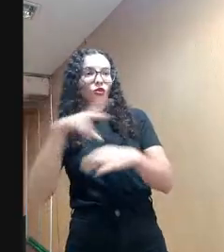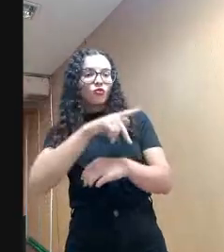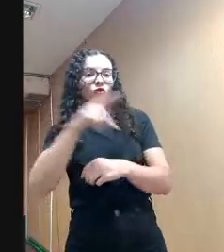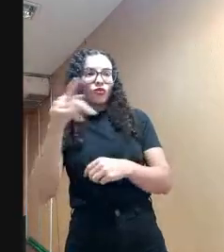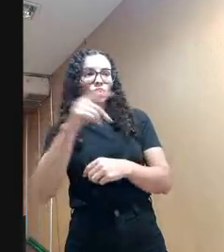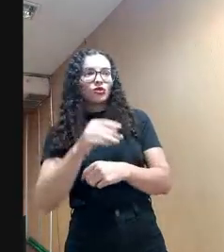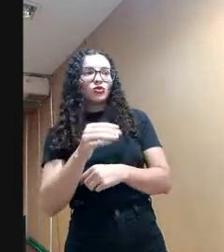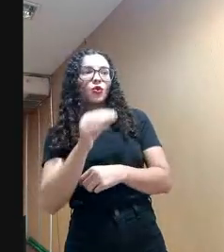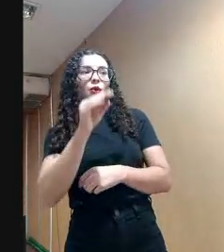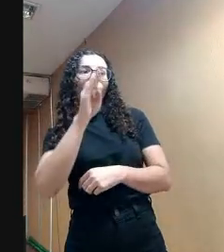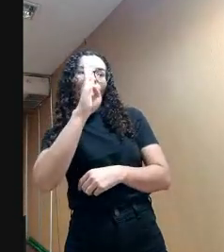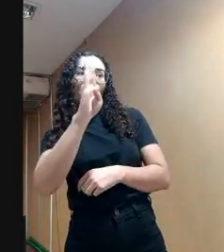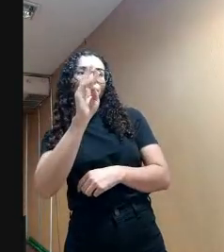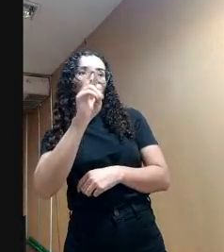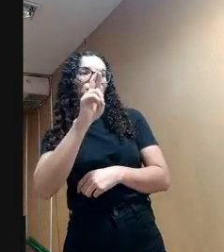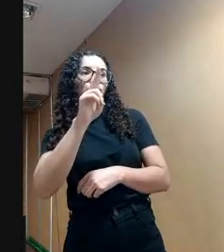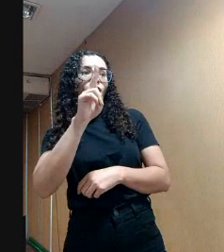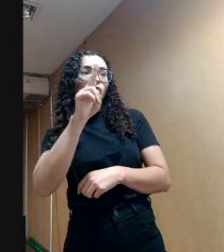Oliveira.